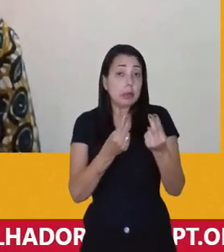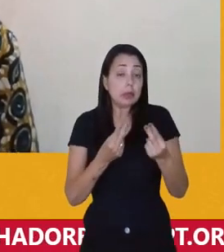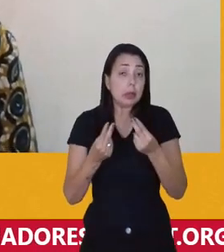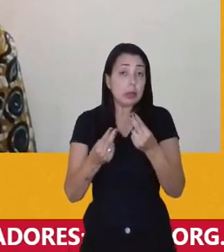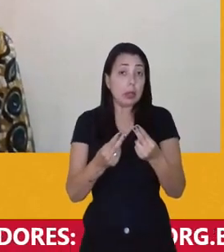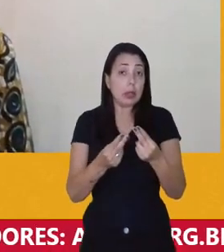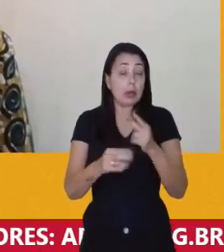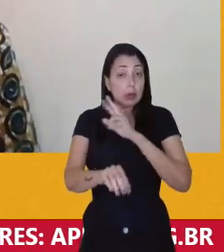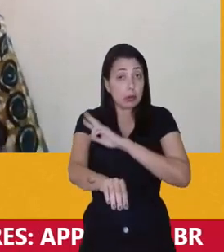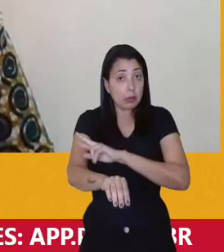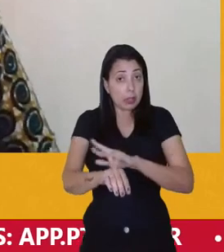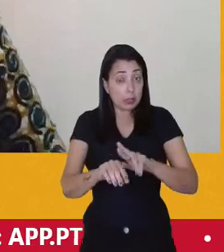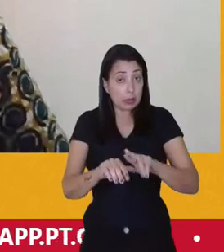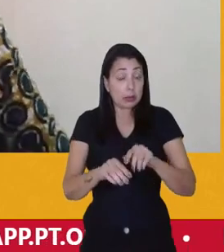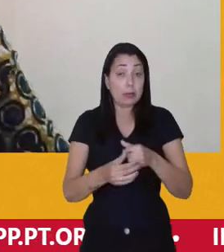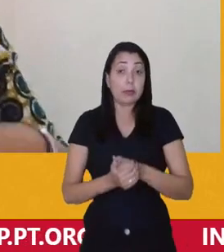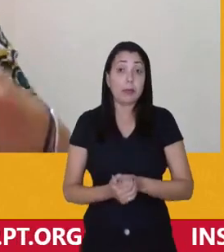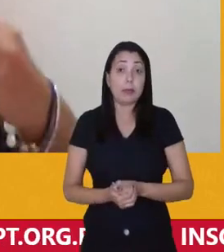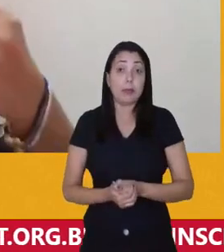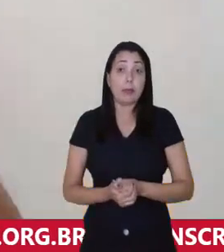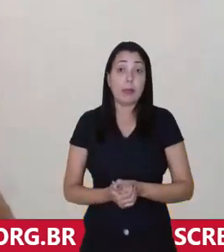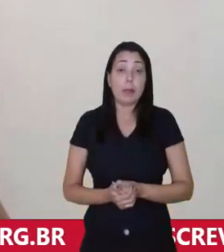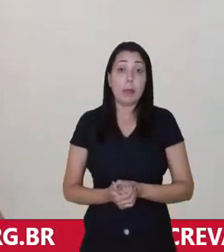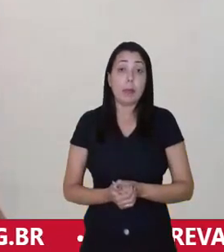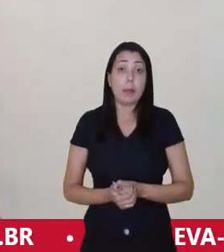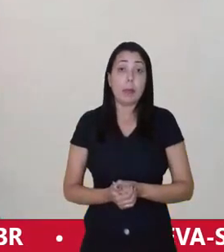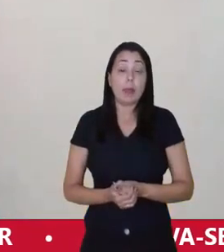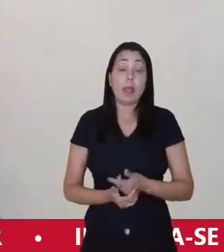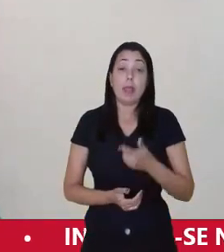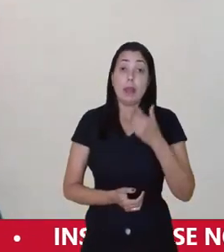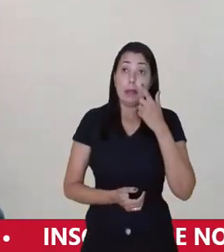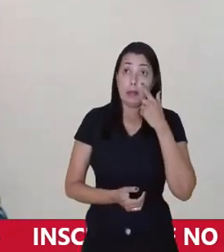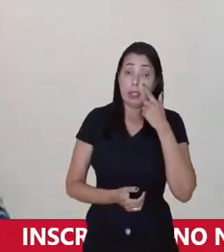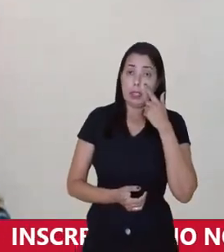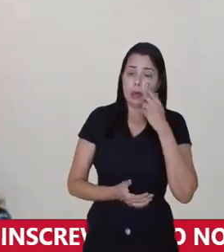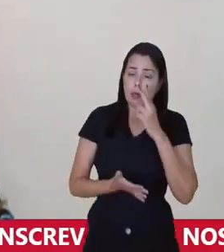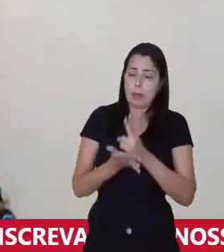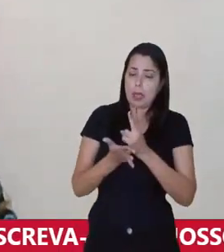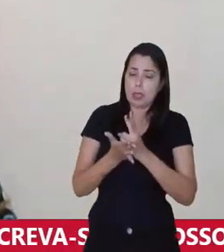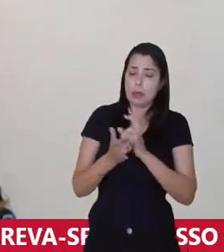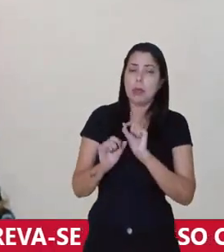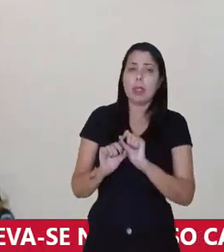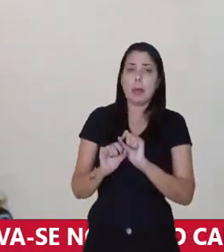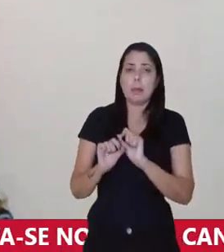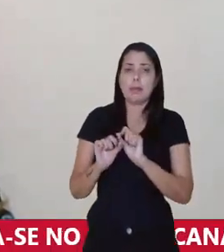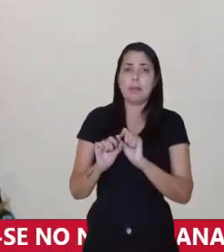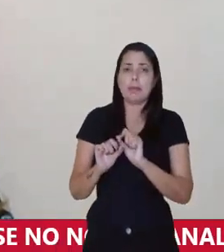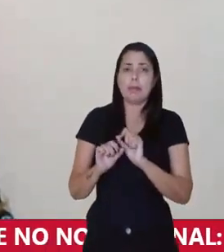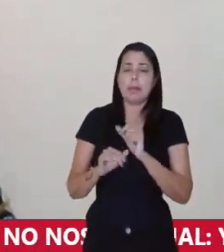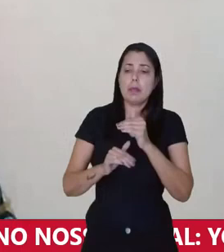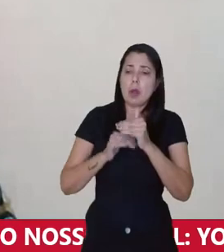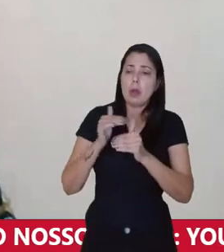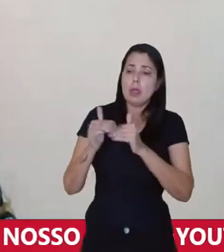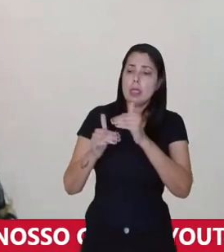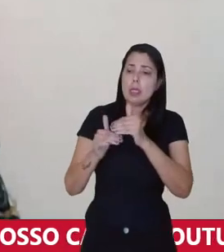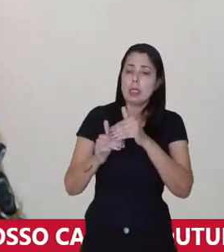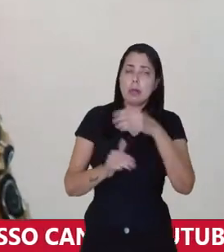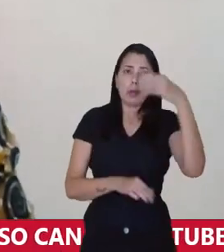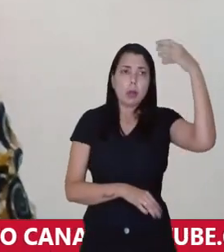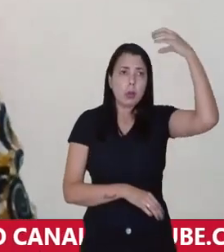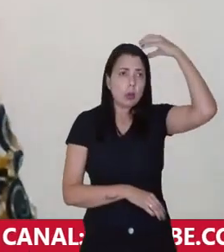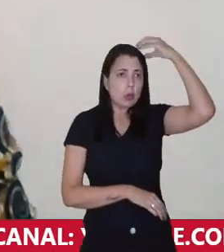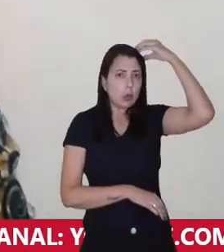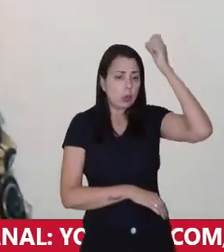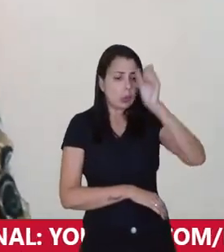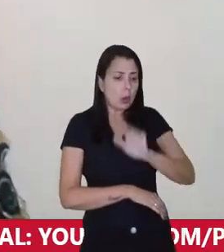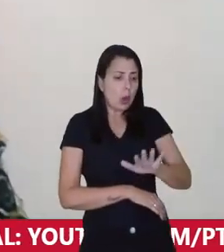que o racismo tem, porque ele é o mesmo processo, né? Os colonizadores infantilizaram